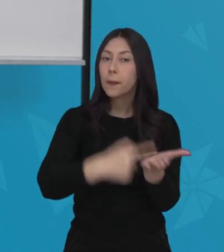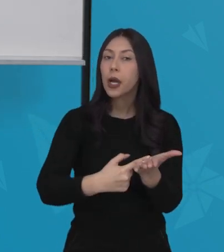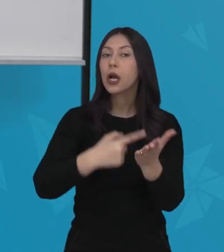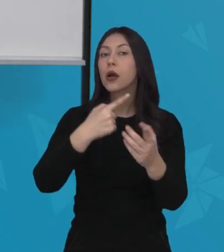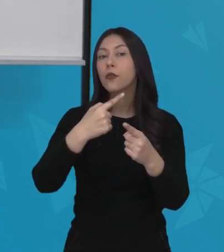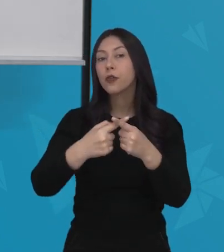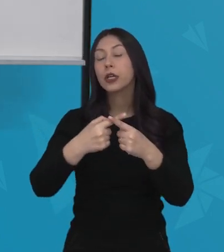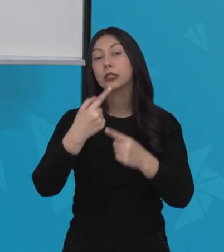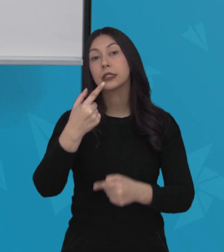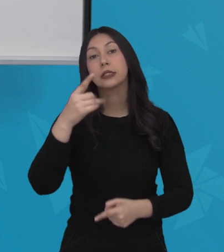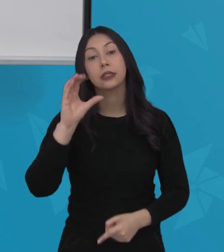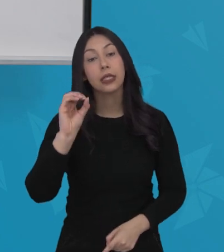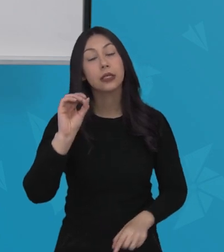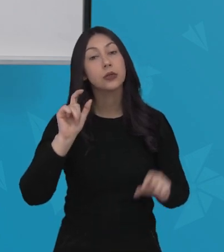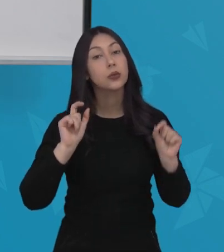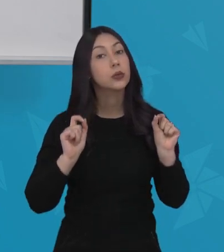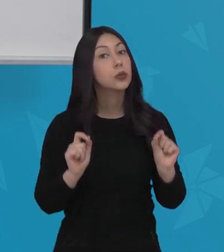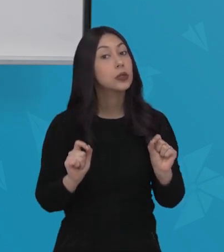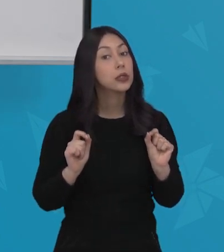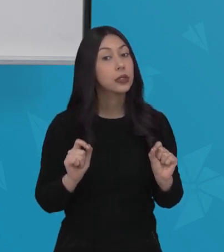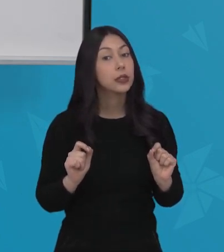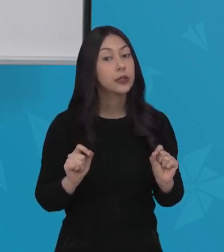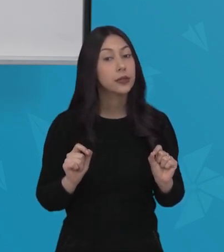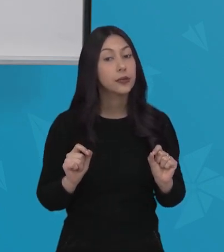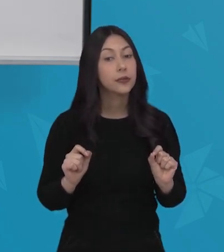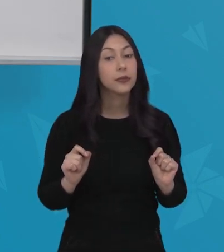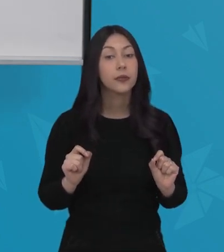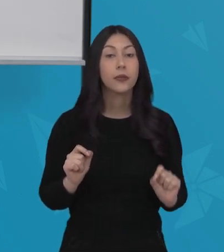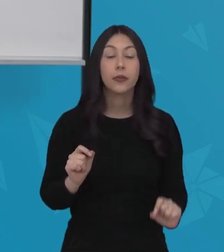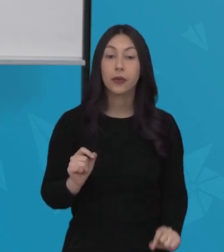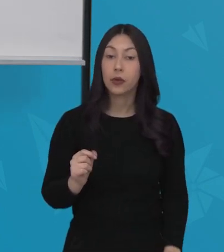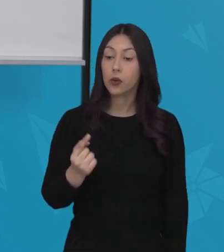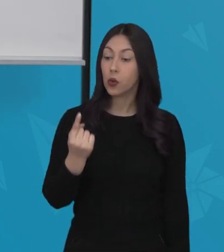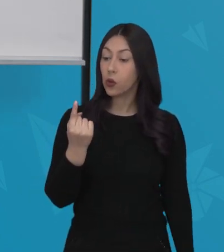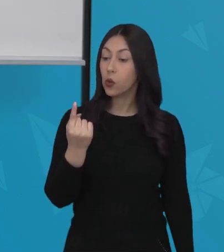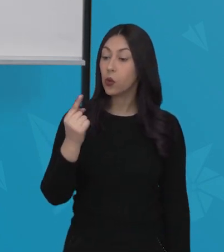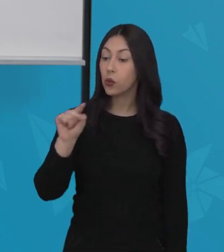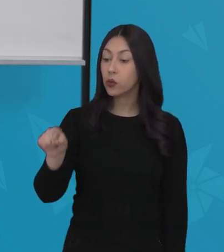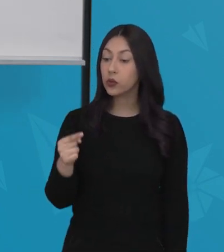número 153 vai ser o quê? Vai ser